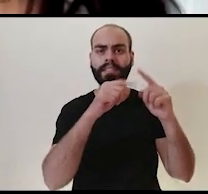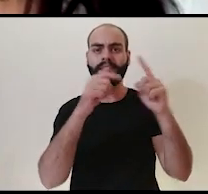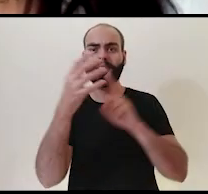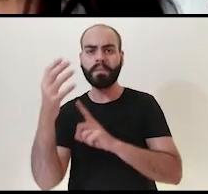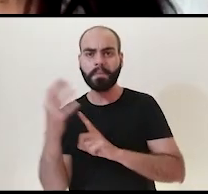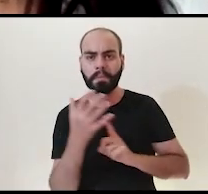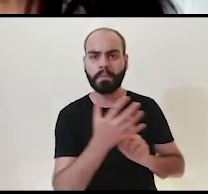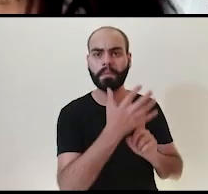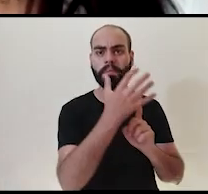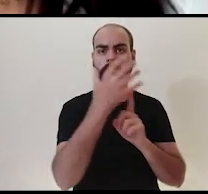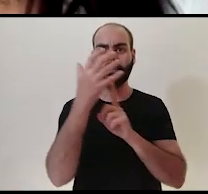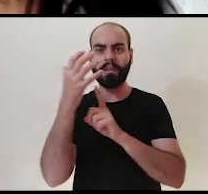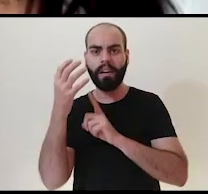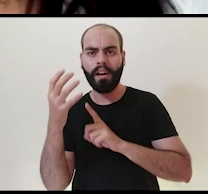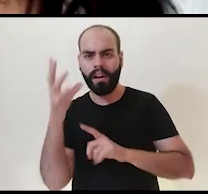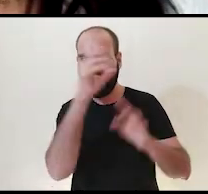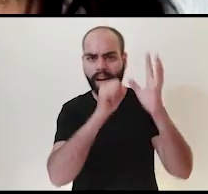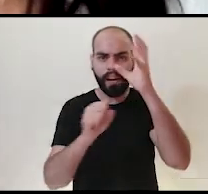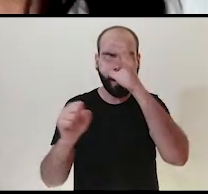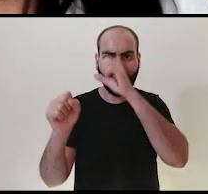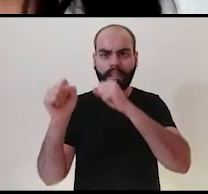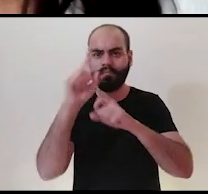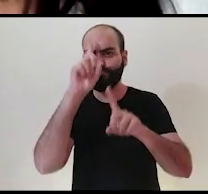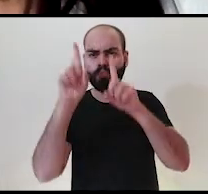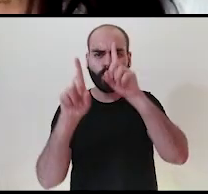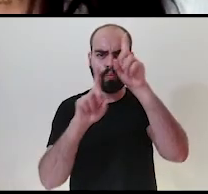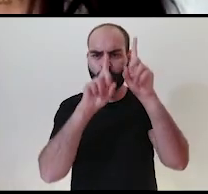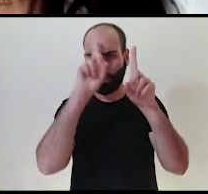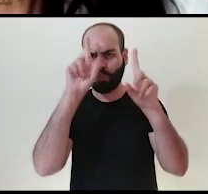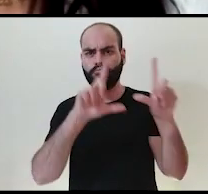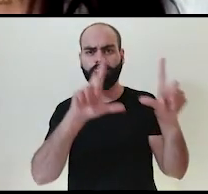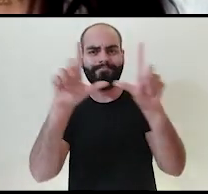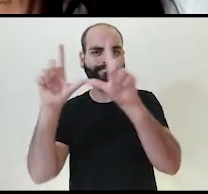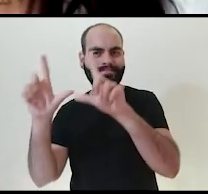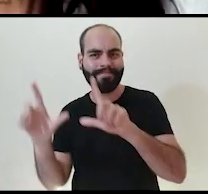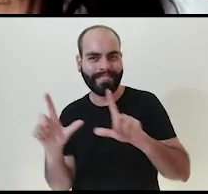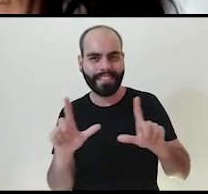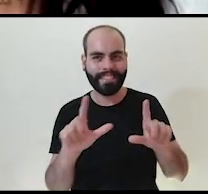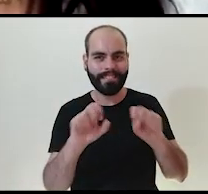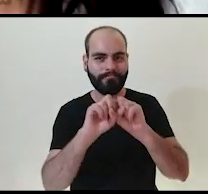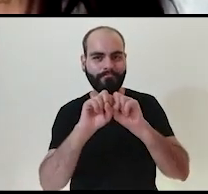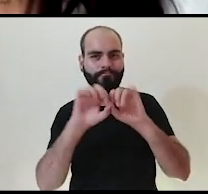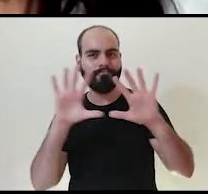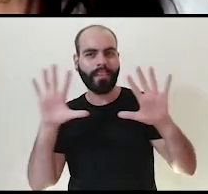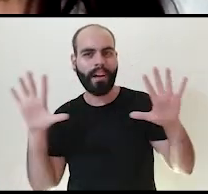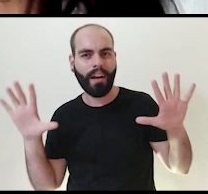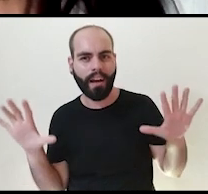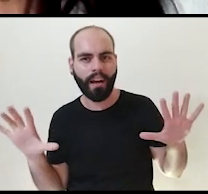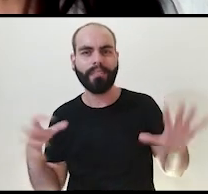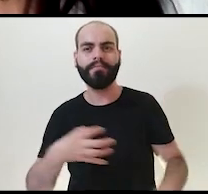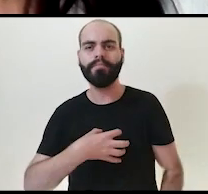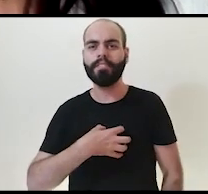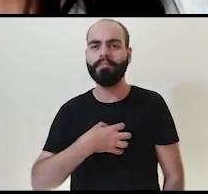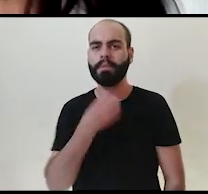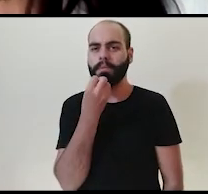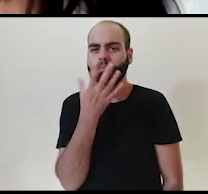possa aprender e com isso fazer, criar imagens também que vão despertar aquele sentimento nas pessoas,